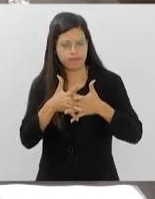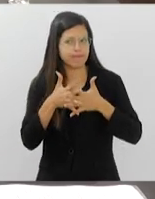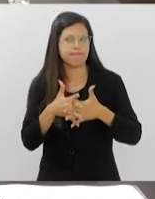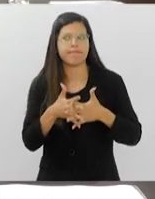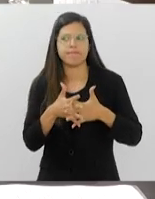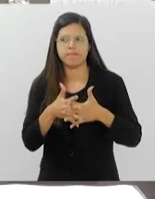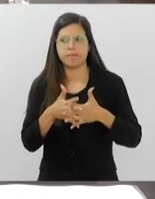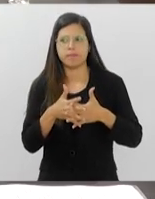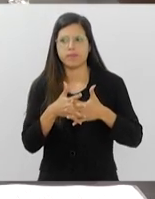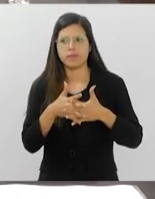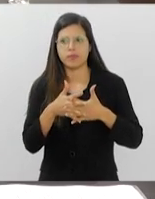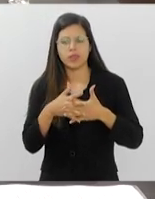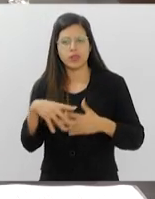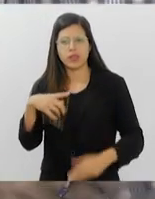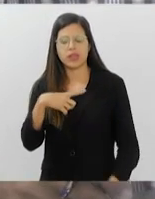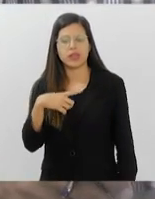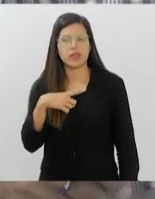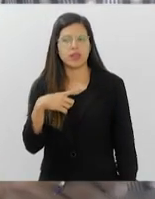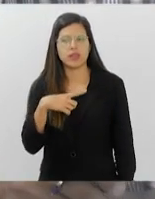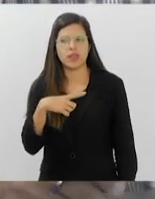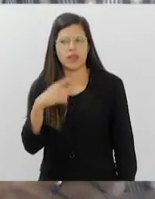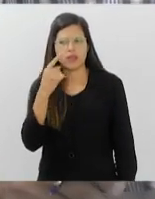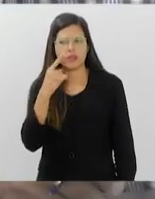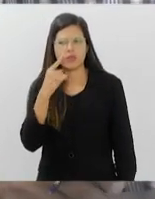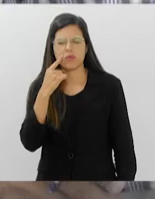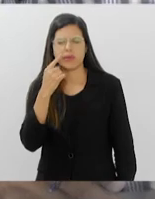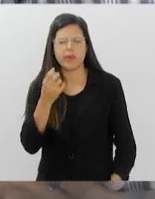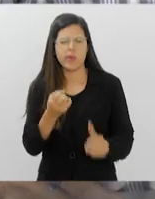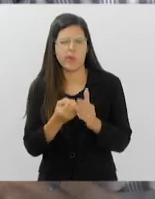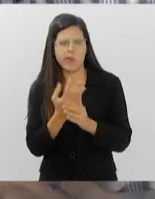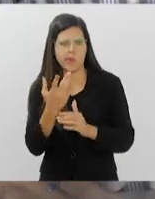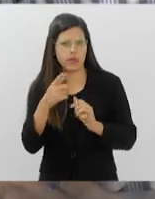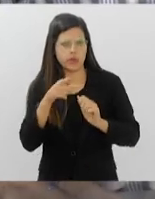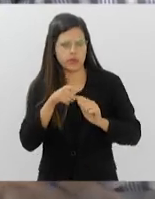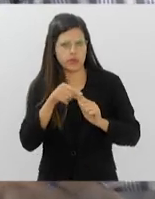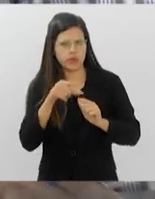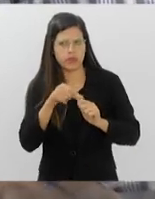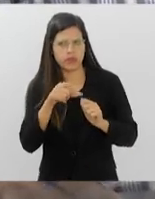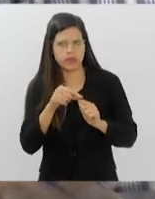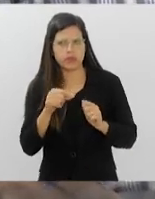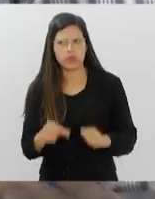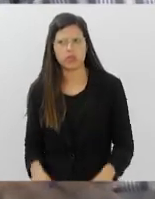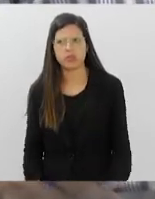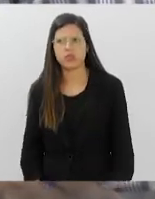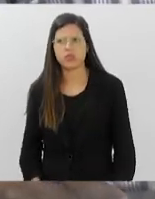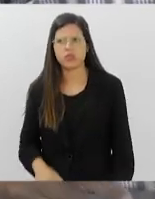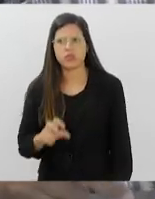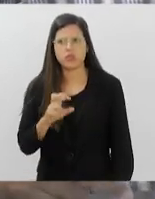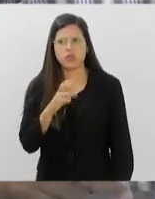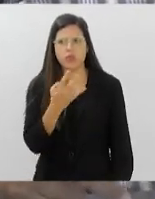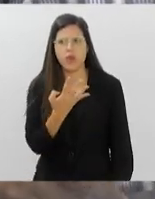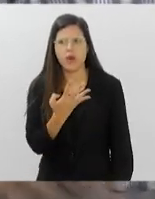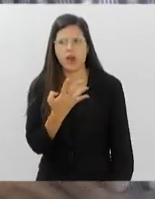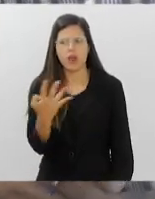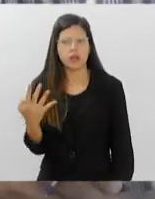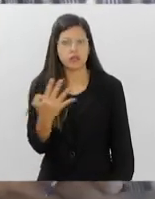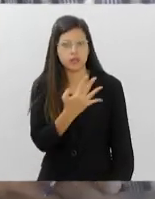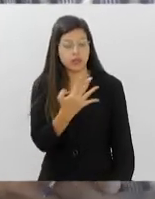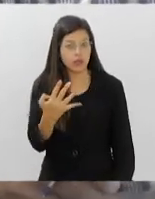enorme. Ele tem, deixa eu ver quantos artigos... 50 e tantos.